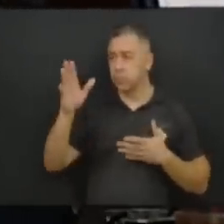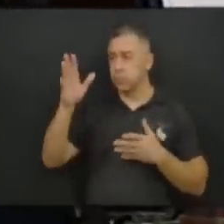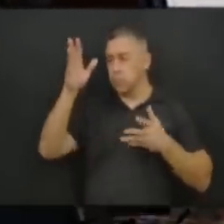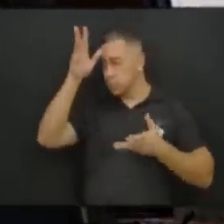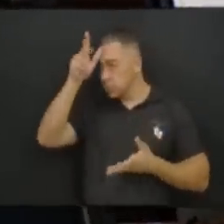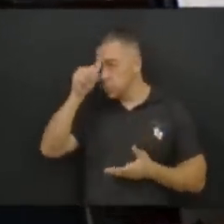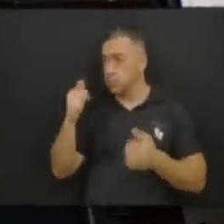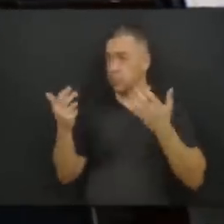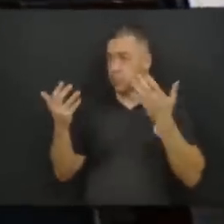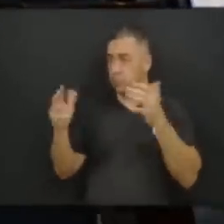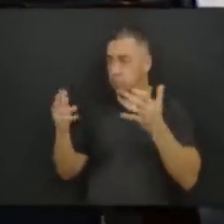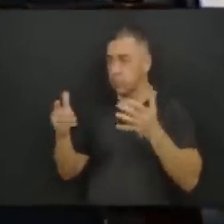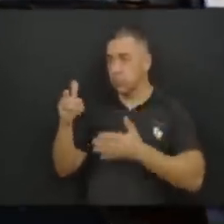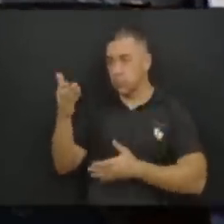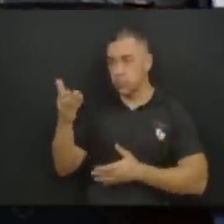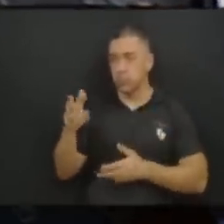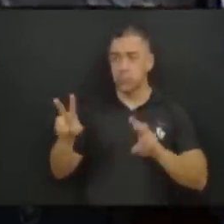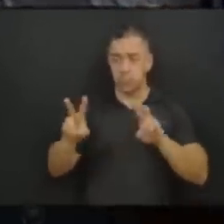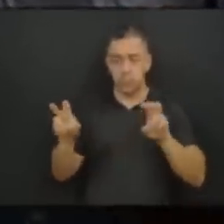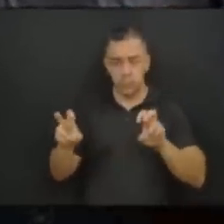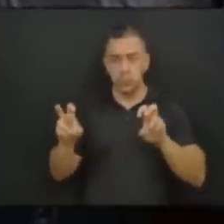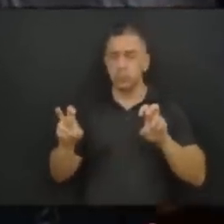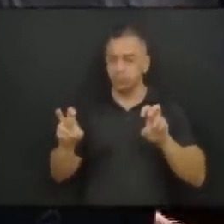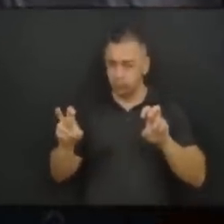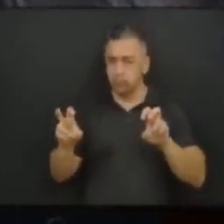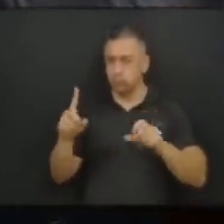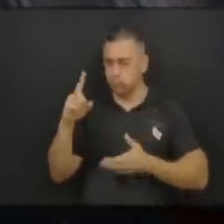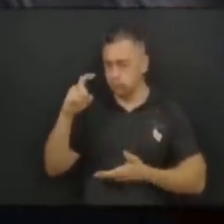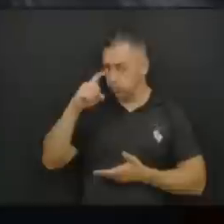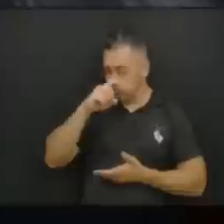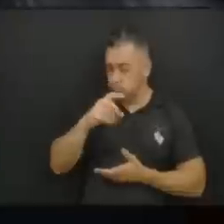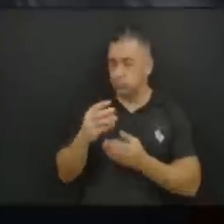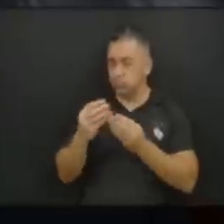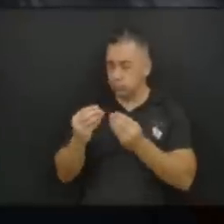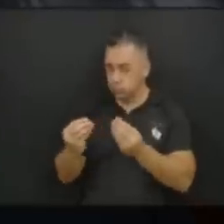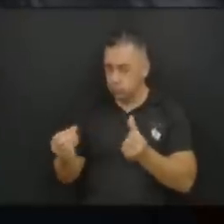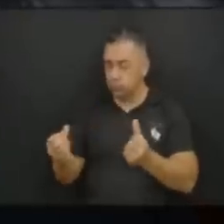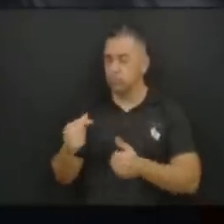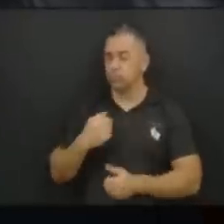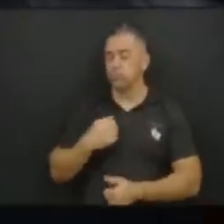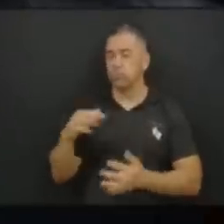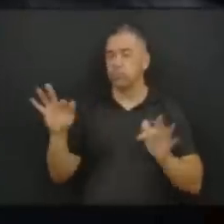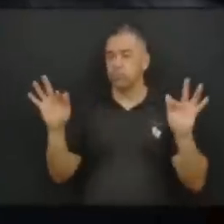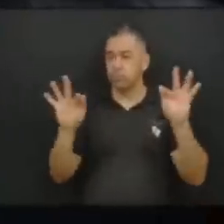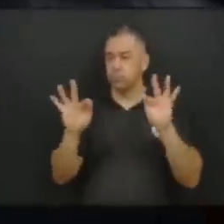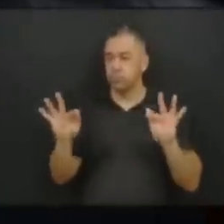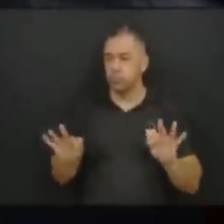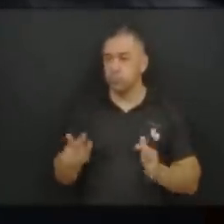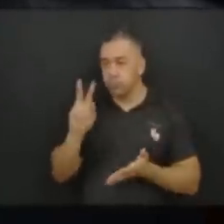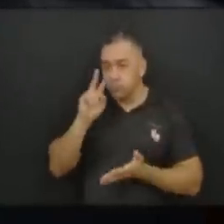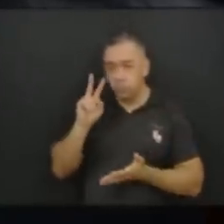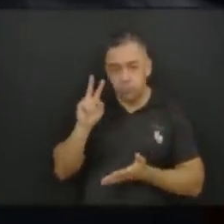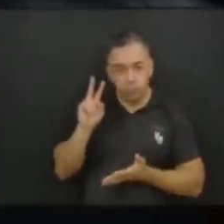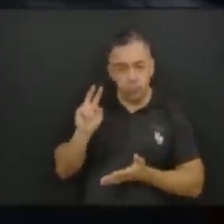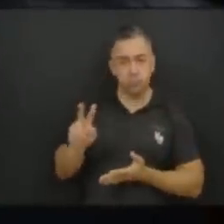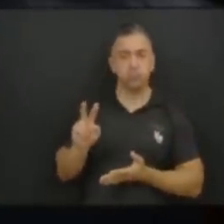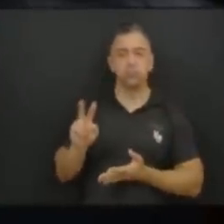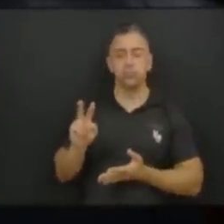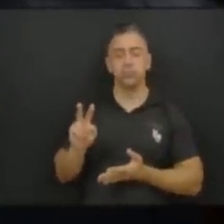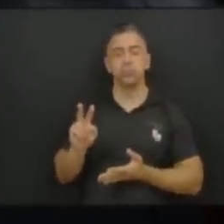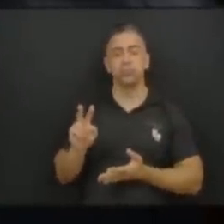parabenizar a vossa excelência por tratar de um assunto tão delicado eu fico feliz de ver que nós temos